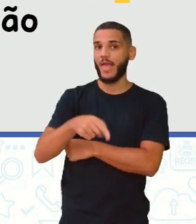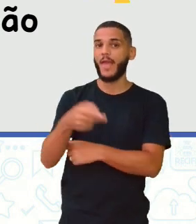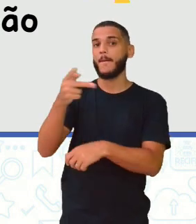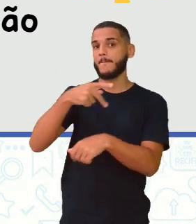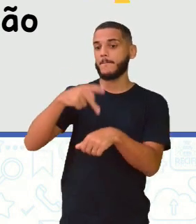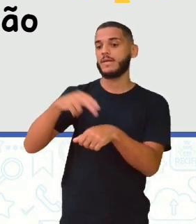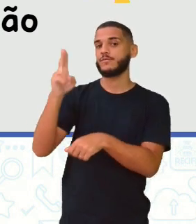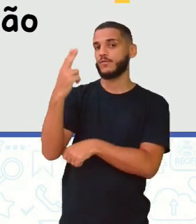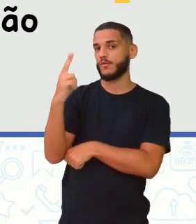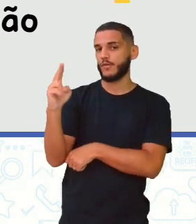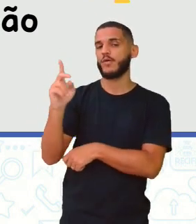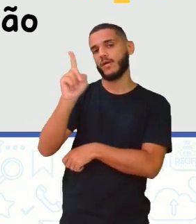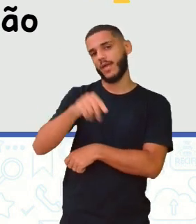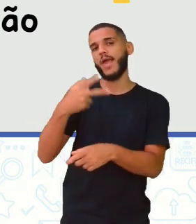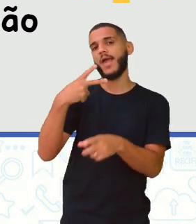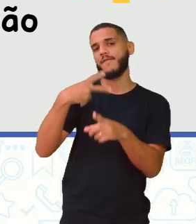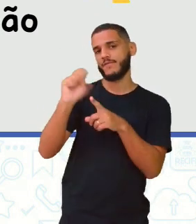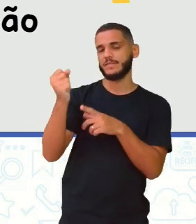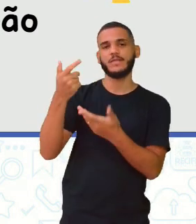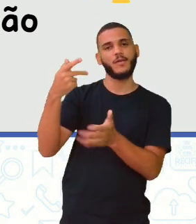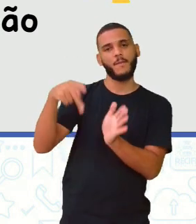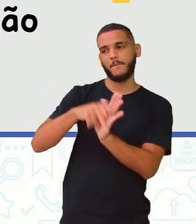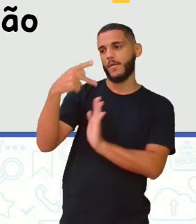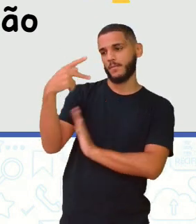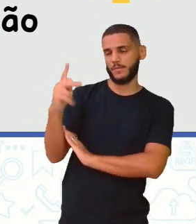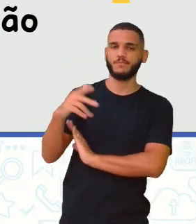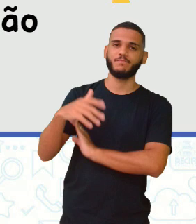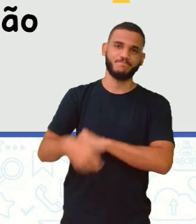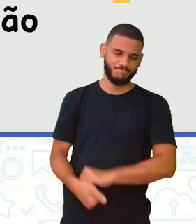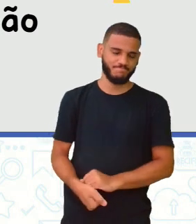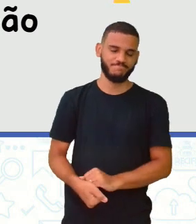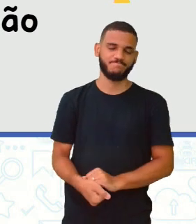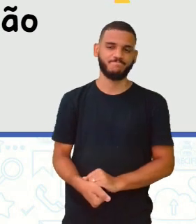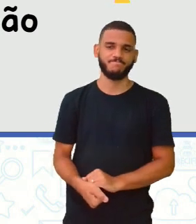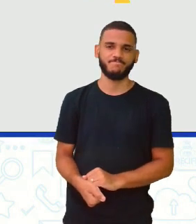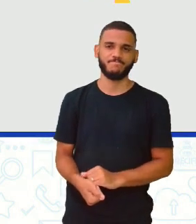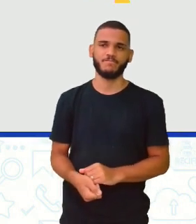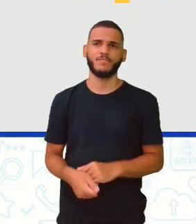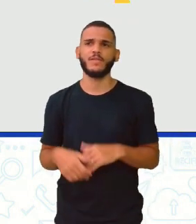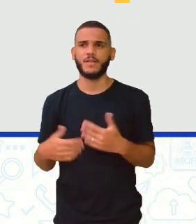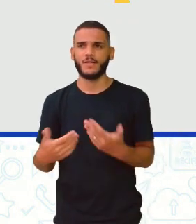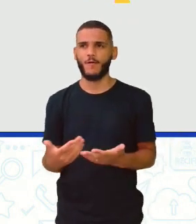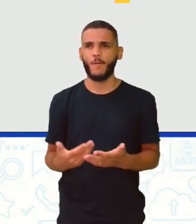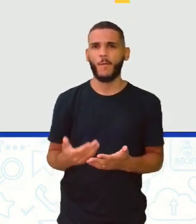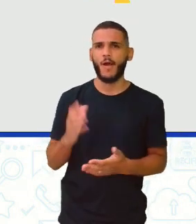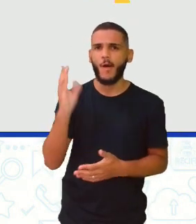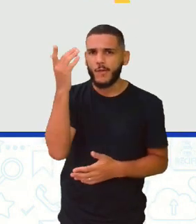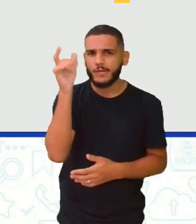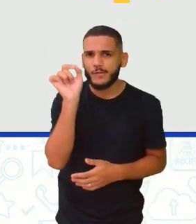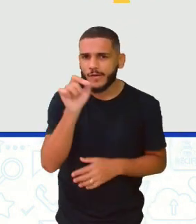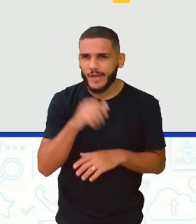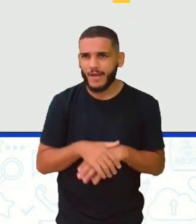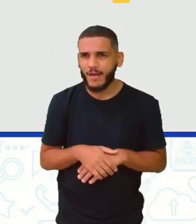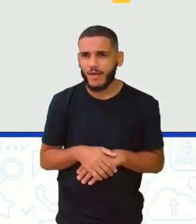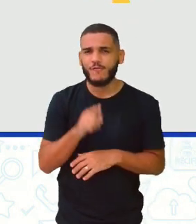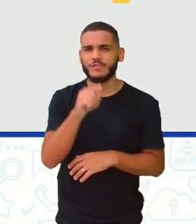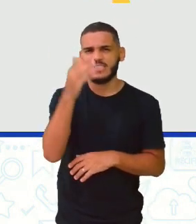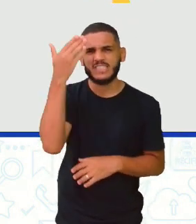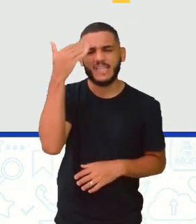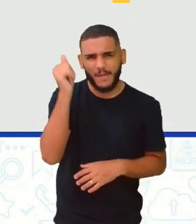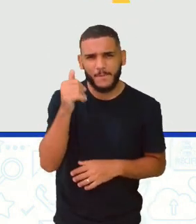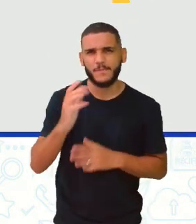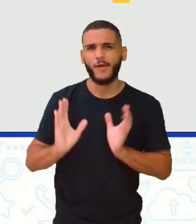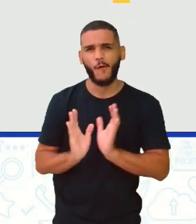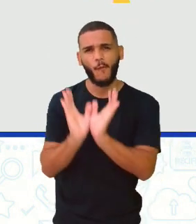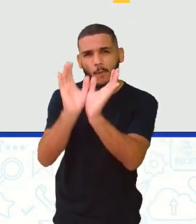e o campeão foi o próprio país sede, no caso o Uruguai, certo, gente? O que aconteceu? Você também sabia que a